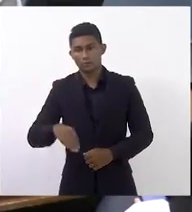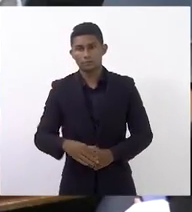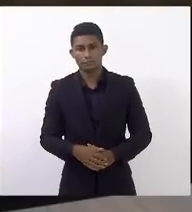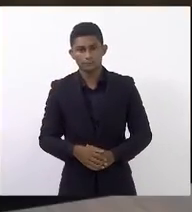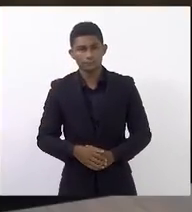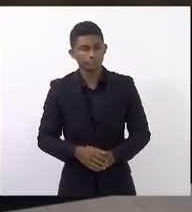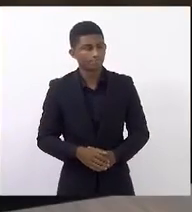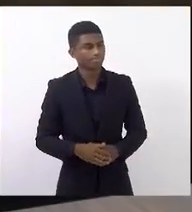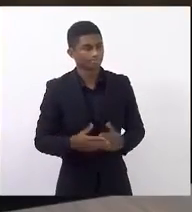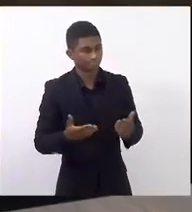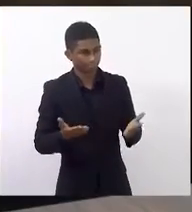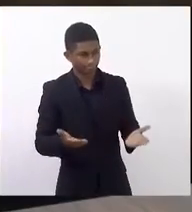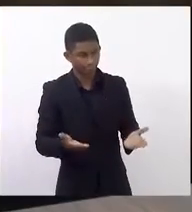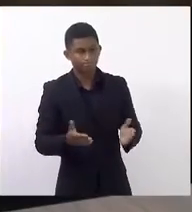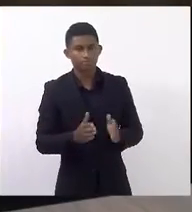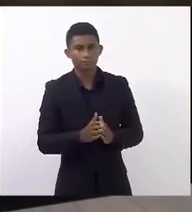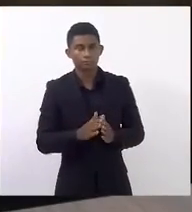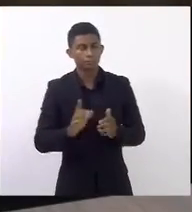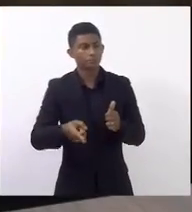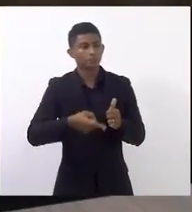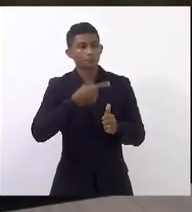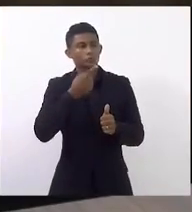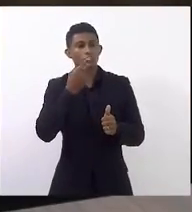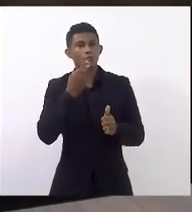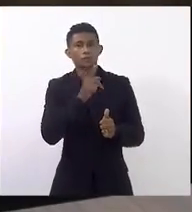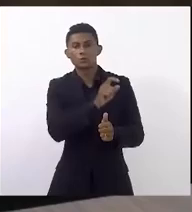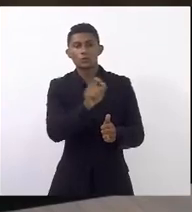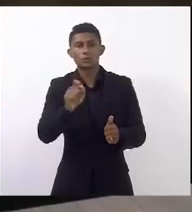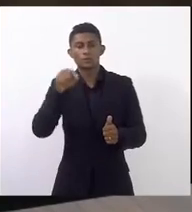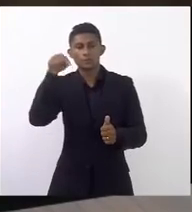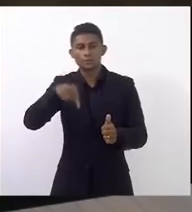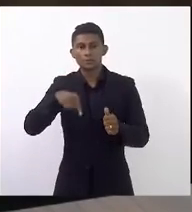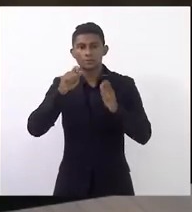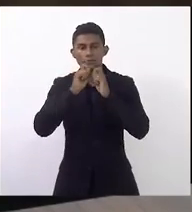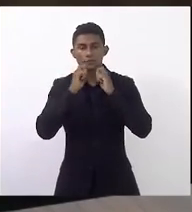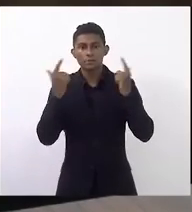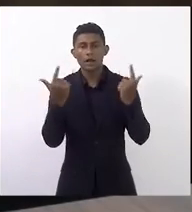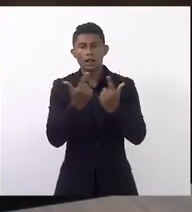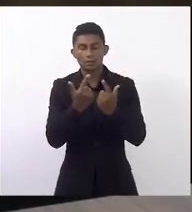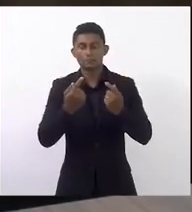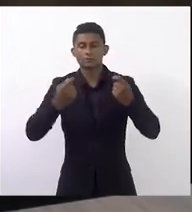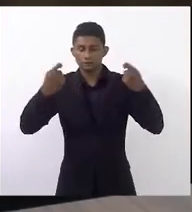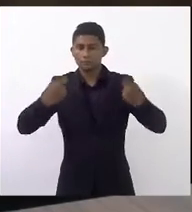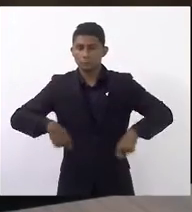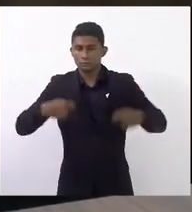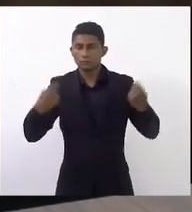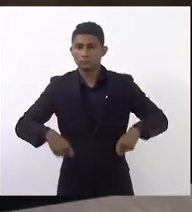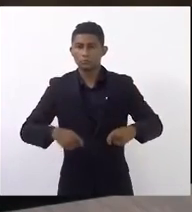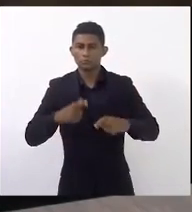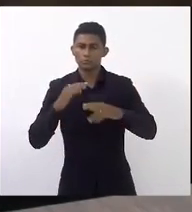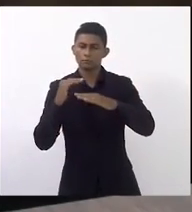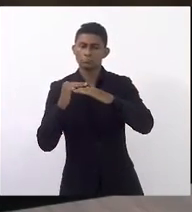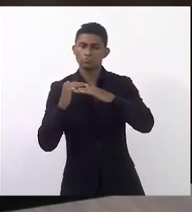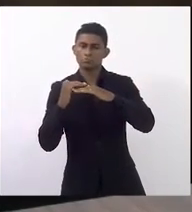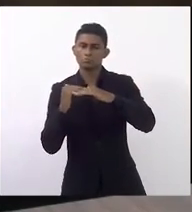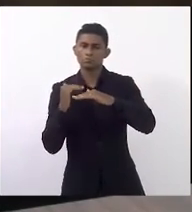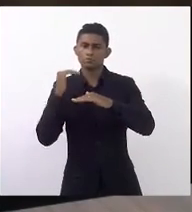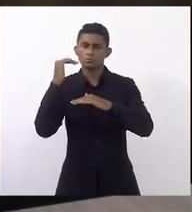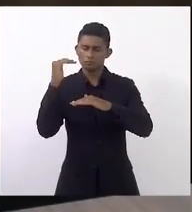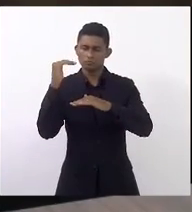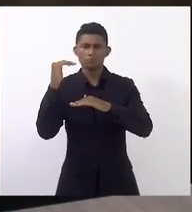Presidente, eu, em primeiro lugar, gostaria de falar que, de fato, essa casa tem que ter autoridade para